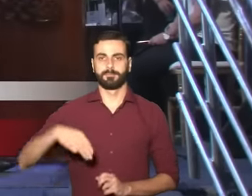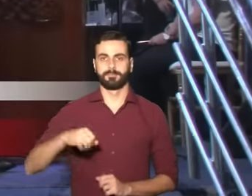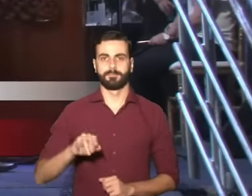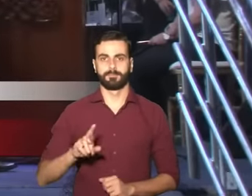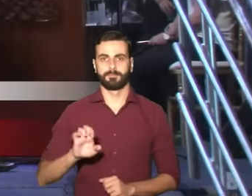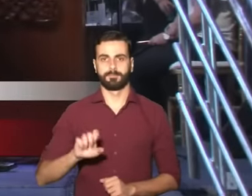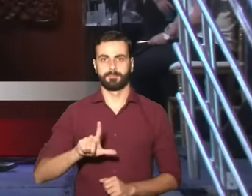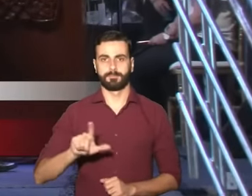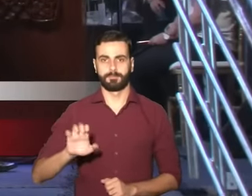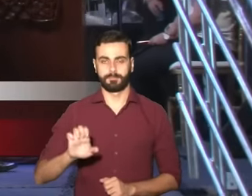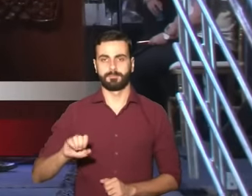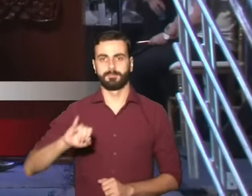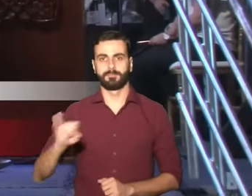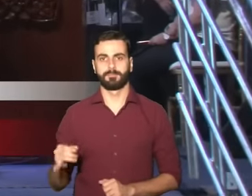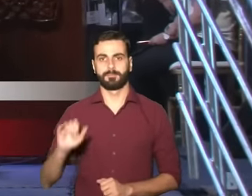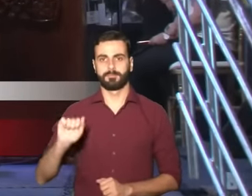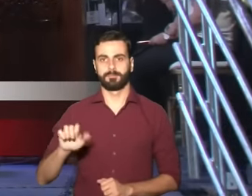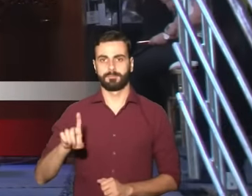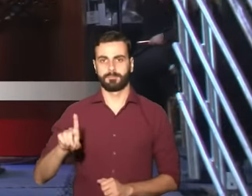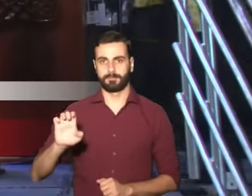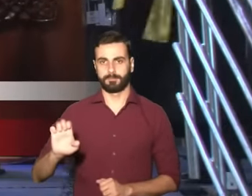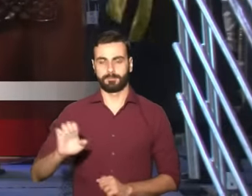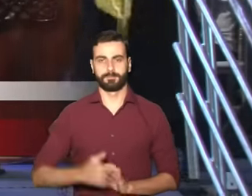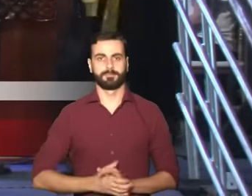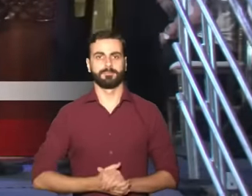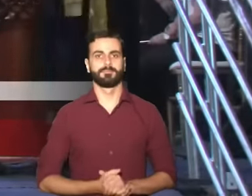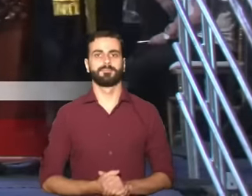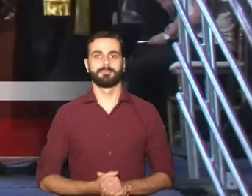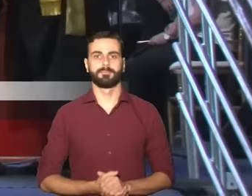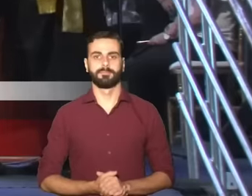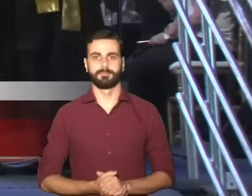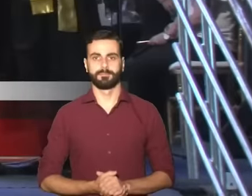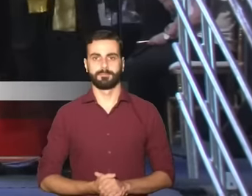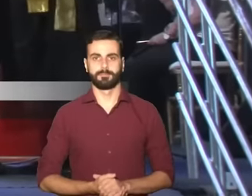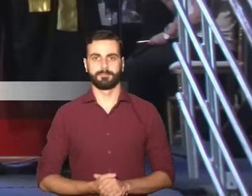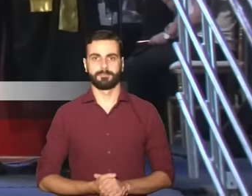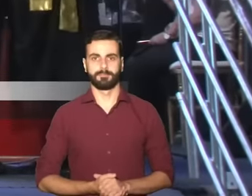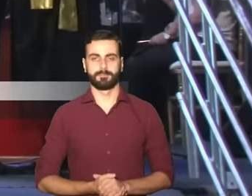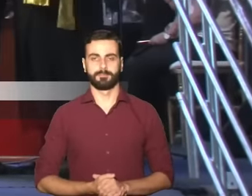Mirelle Jade Fernandes e Silva.